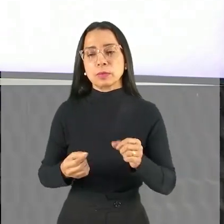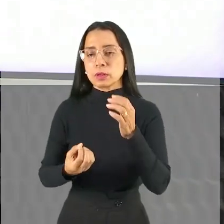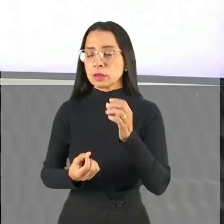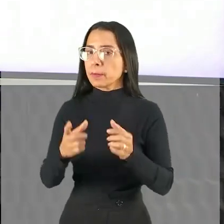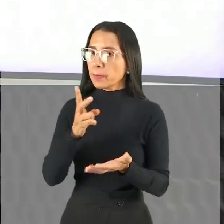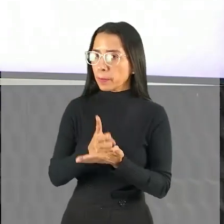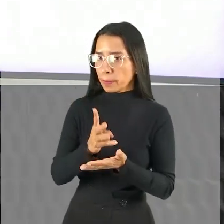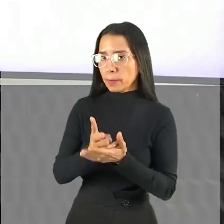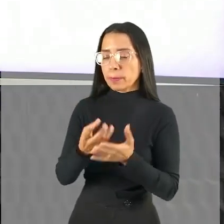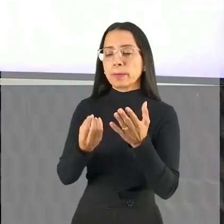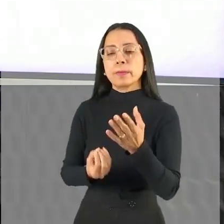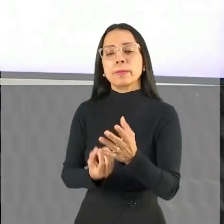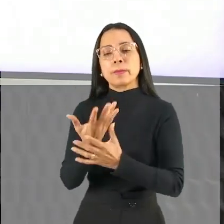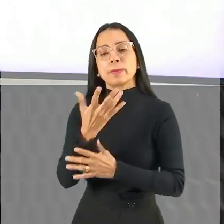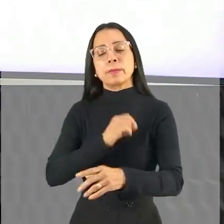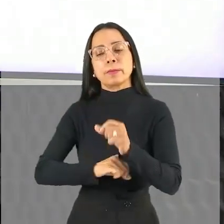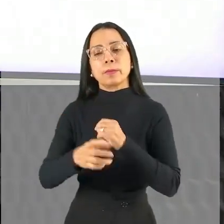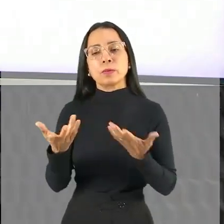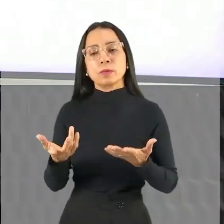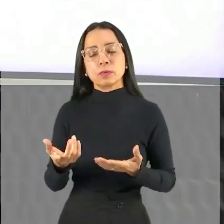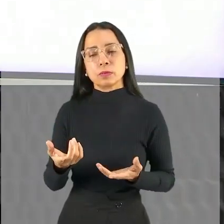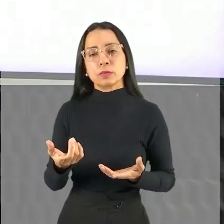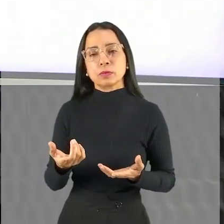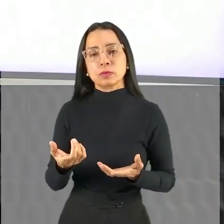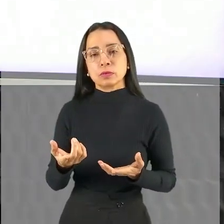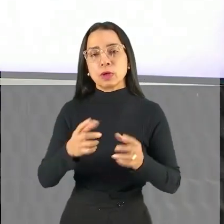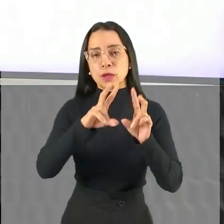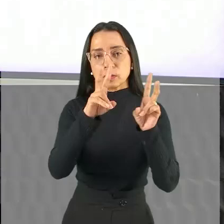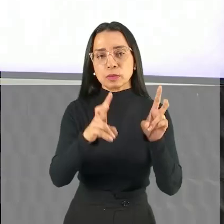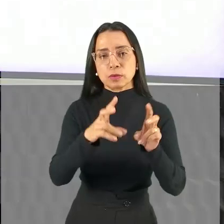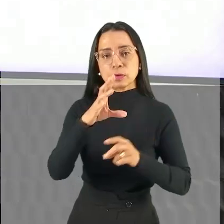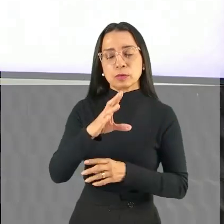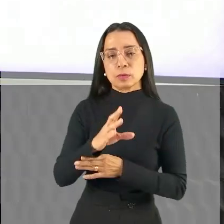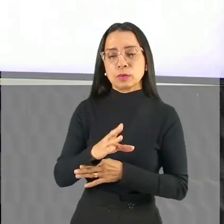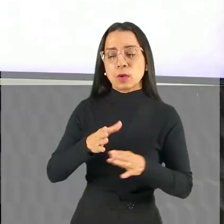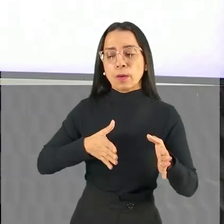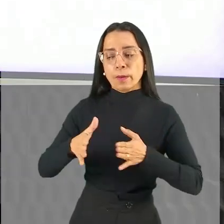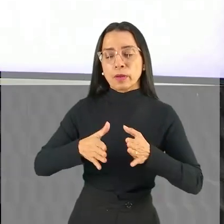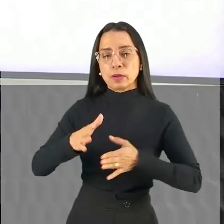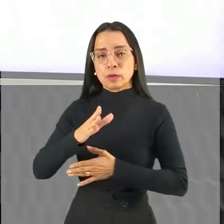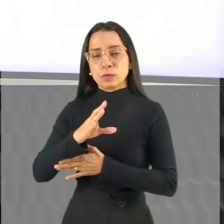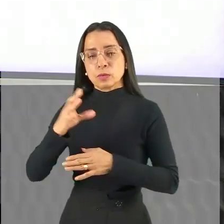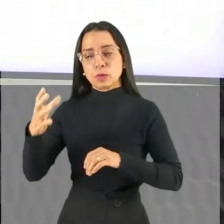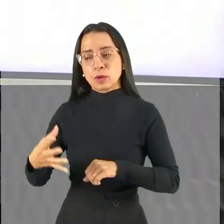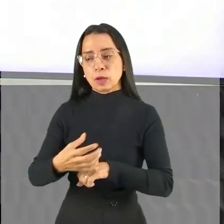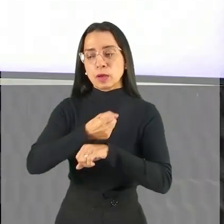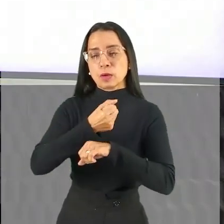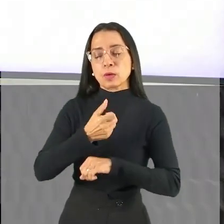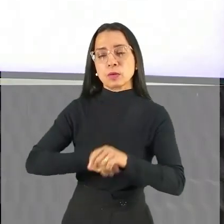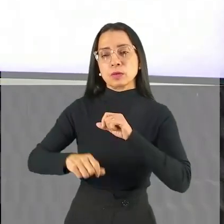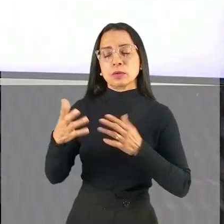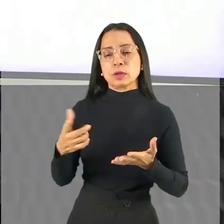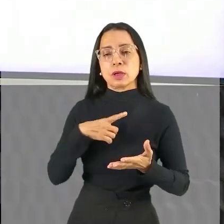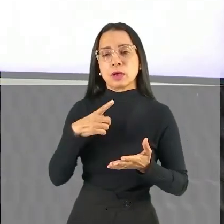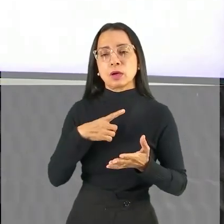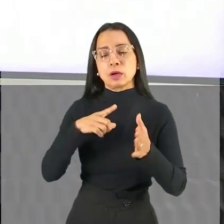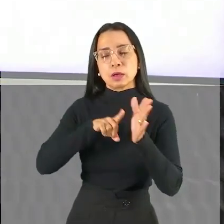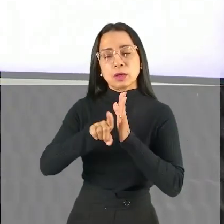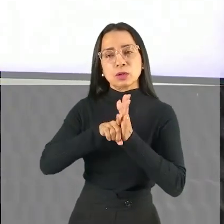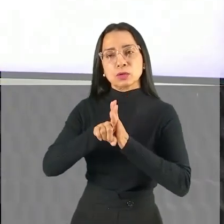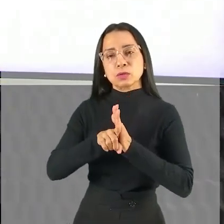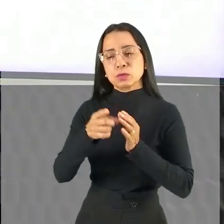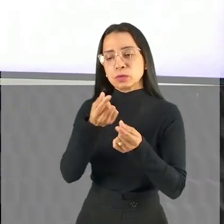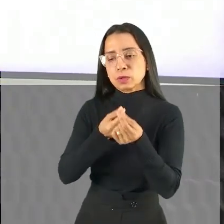aparece, né, uma ou outra questão que trata sobre esse período colonial. Até porque nós temos as questões econômicas, as questões